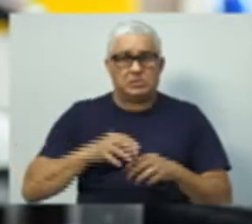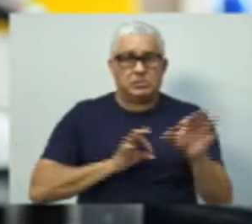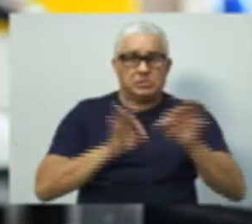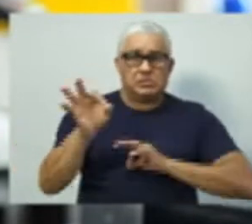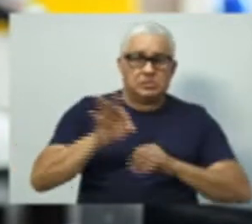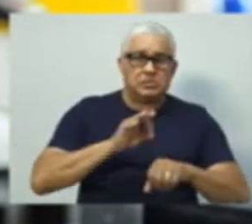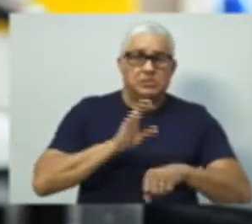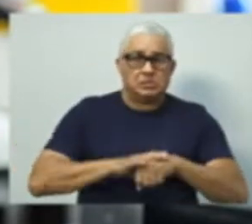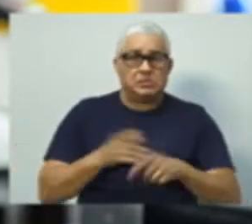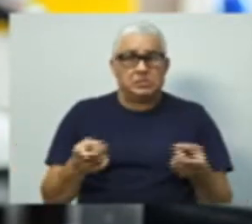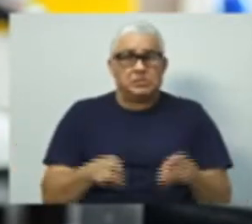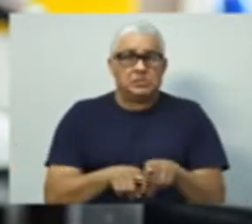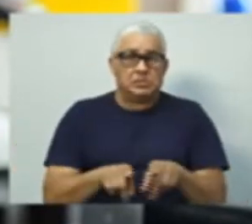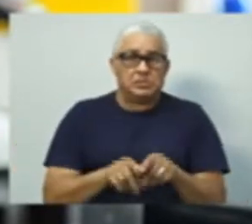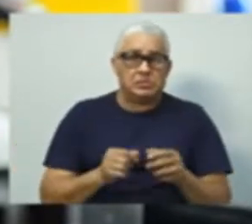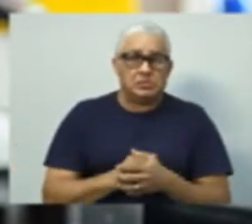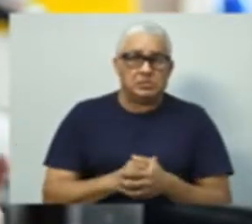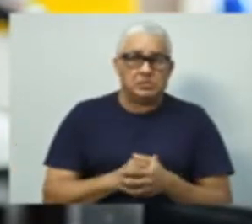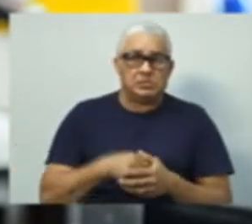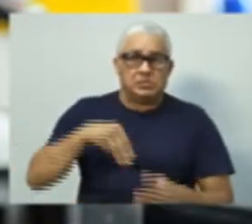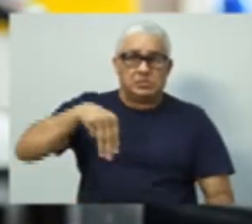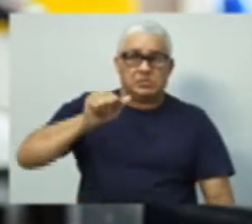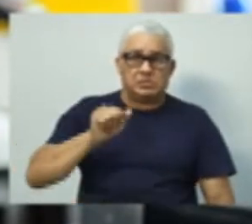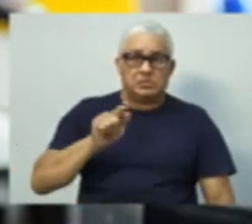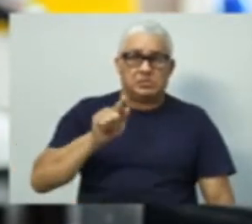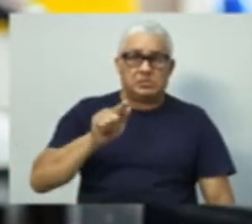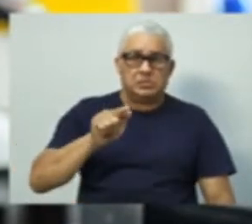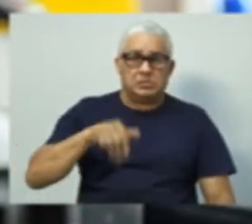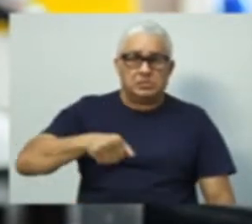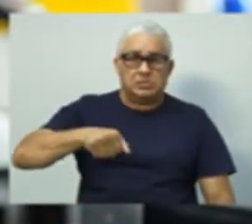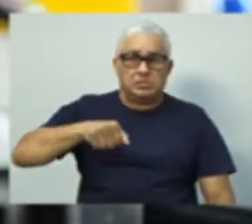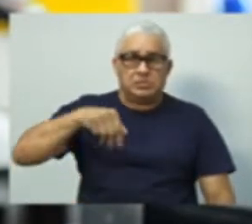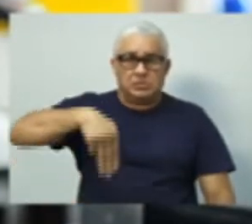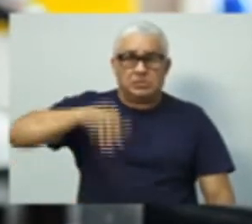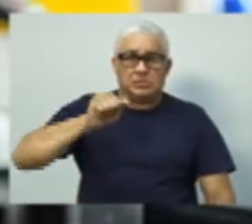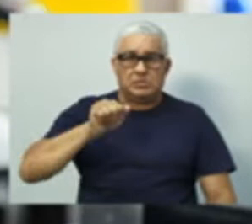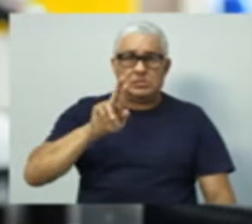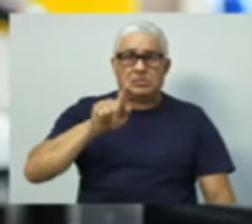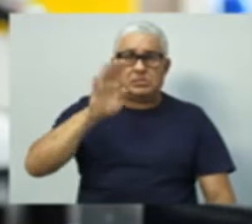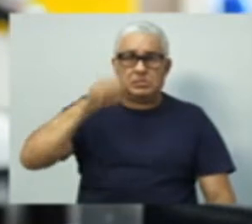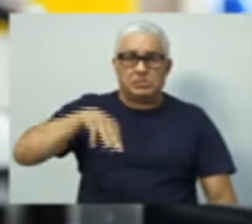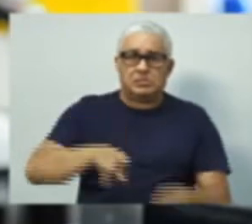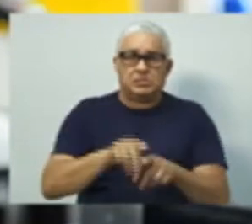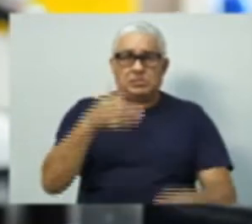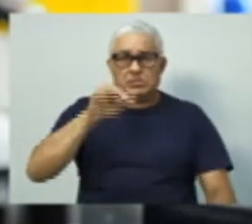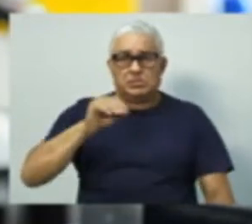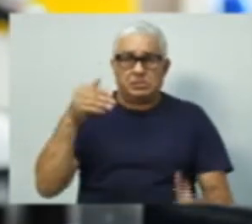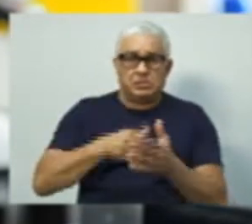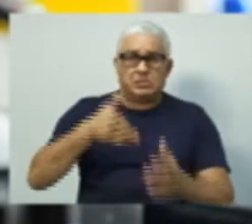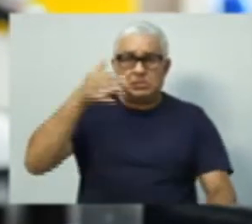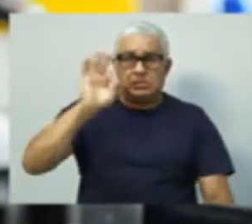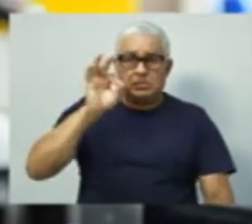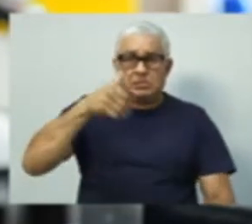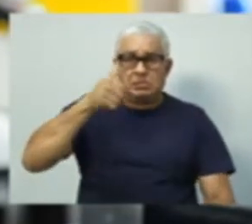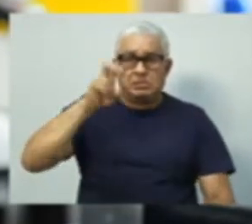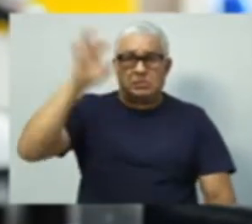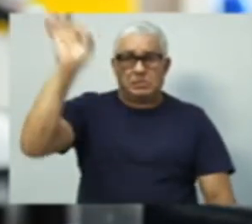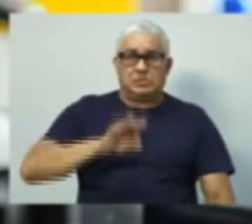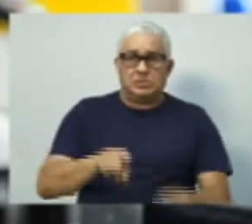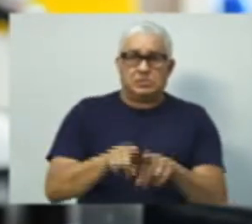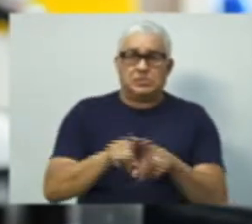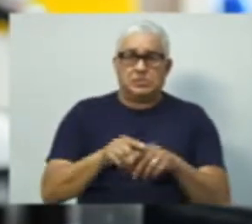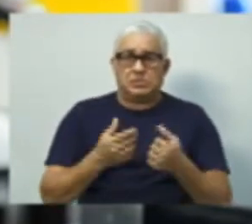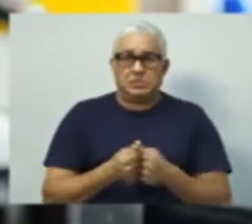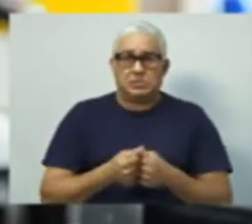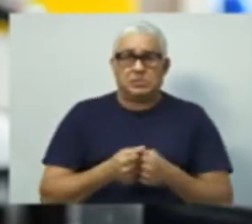tal e uma margem de crescimento também que varia de 10% a 15%. Então certamente no mês seguinte nós não